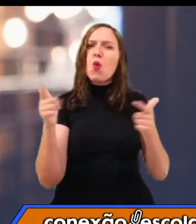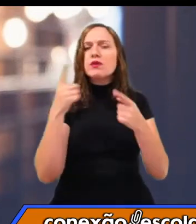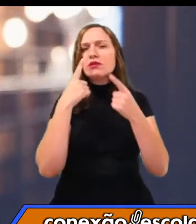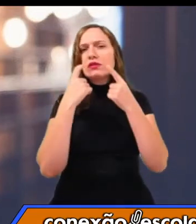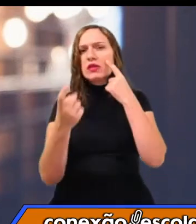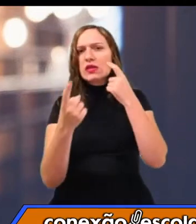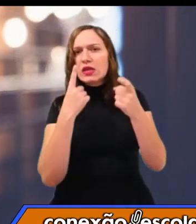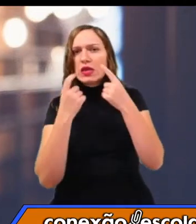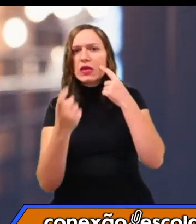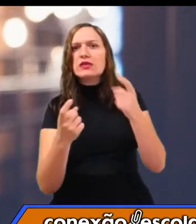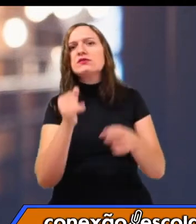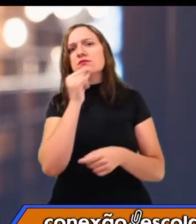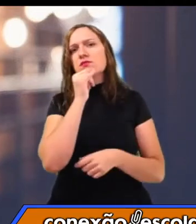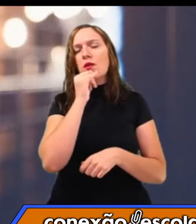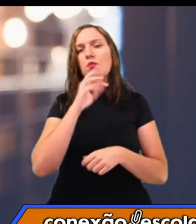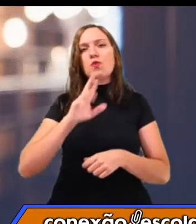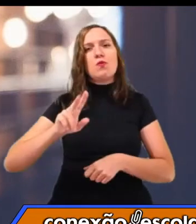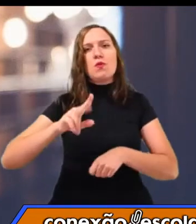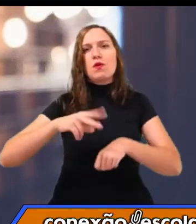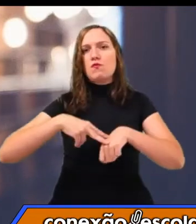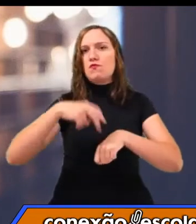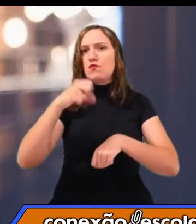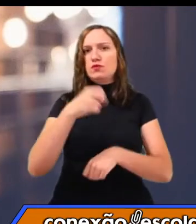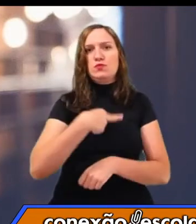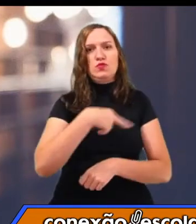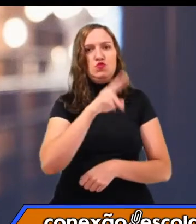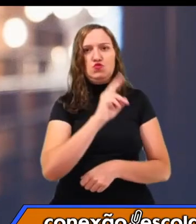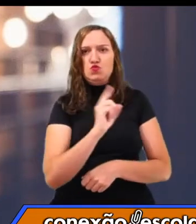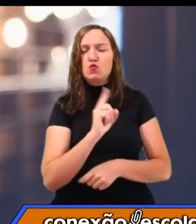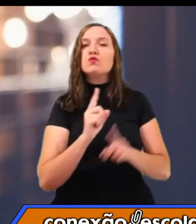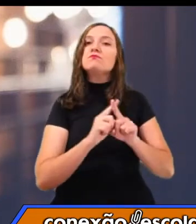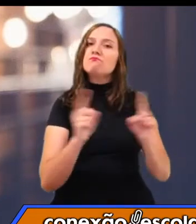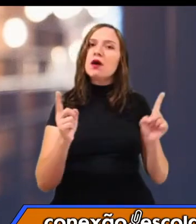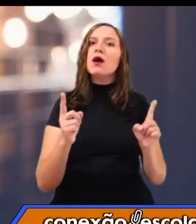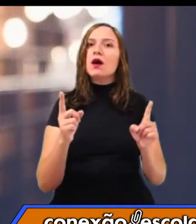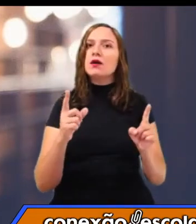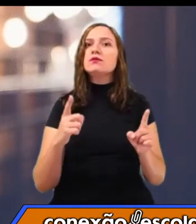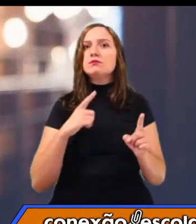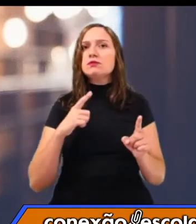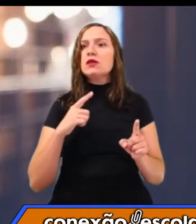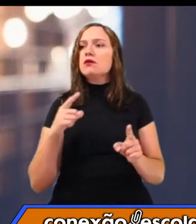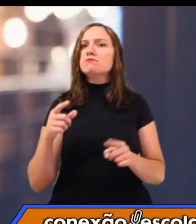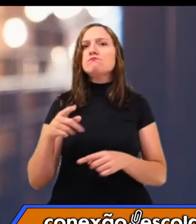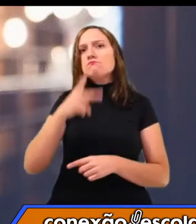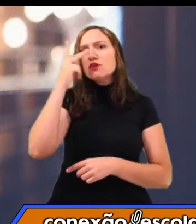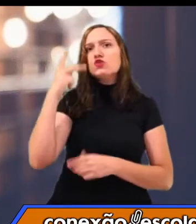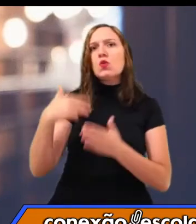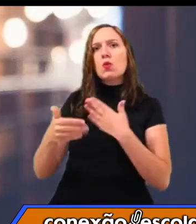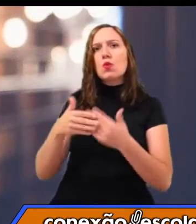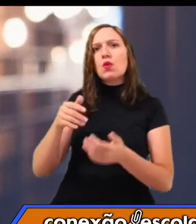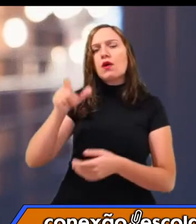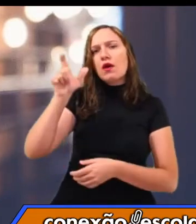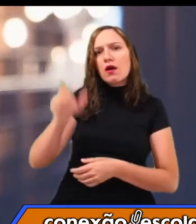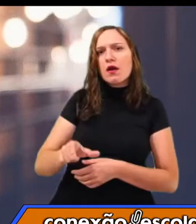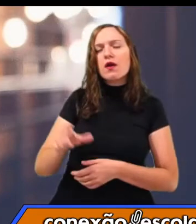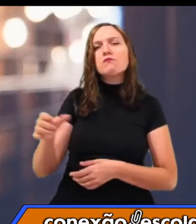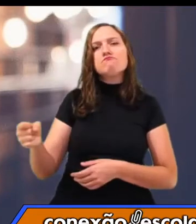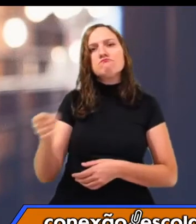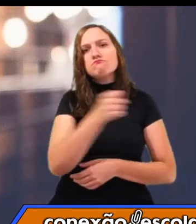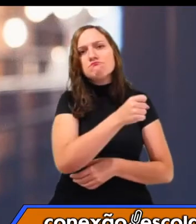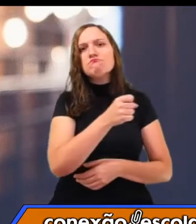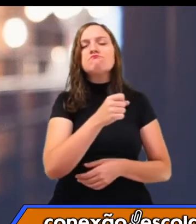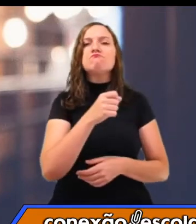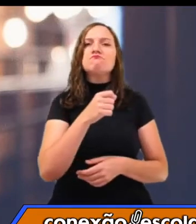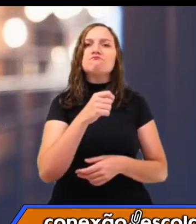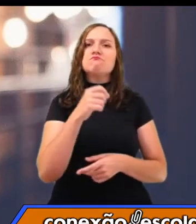a ver com a vocação religiosa começaram a ocupar cargos importantes, de bispo, cardeal, né? E até papa. Na